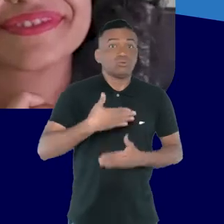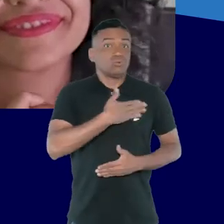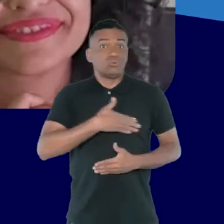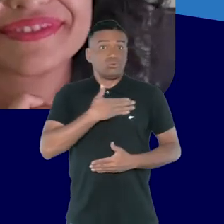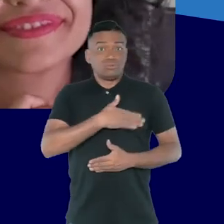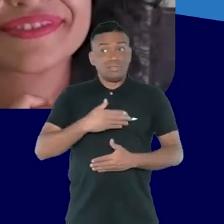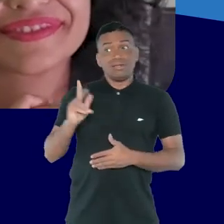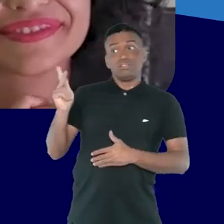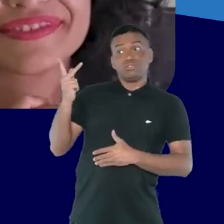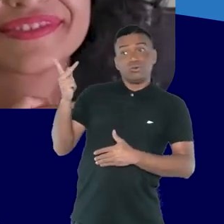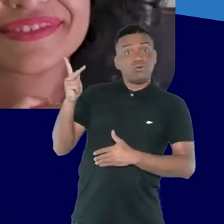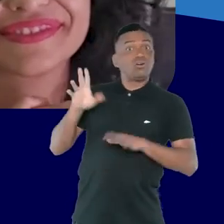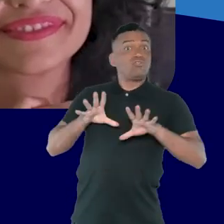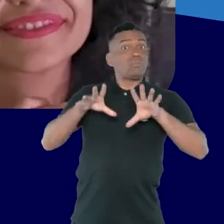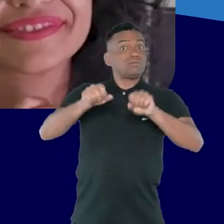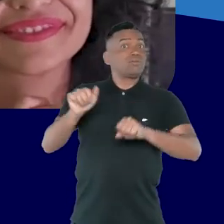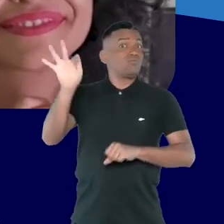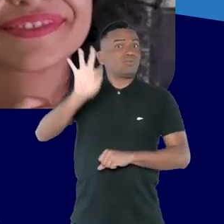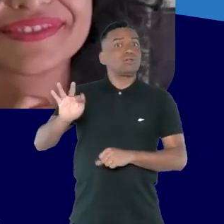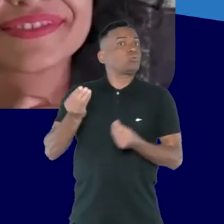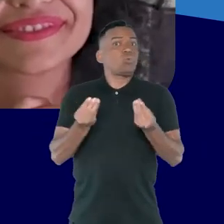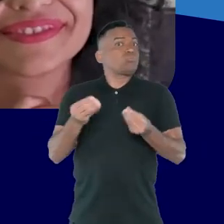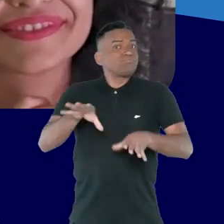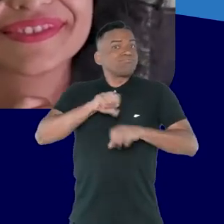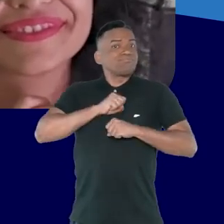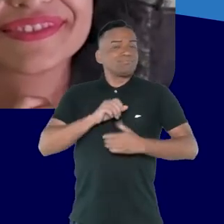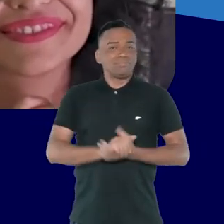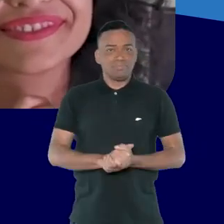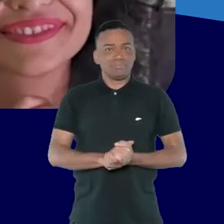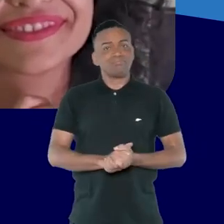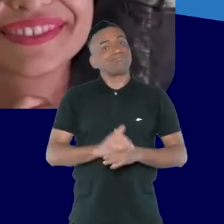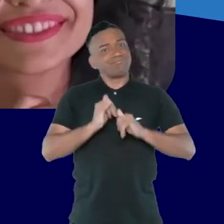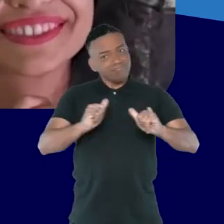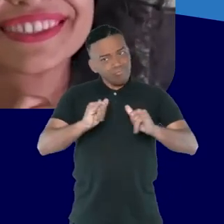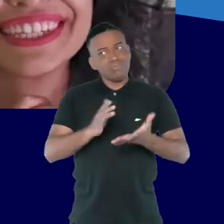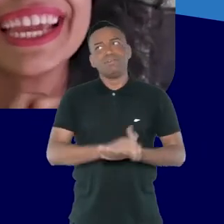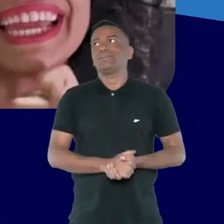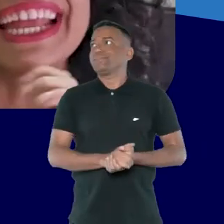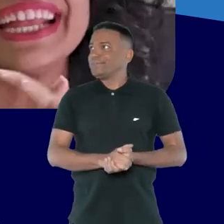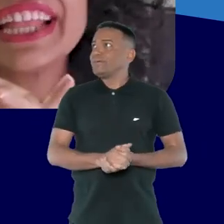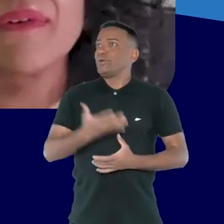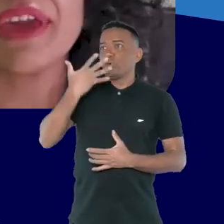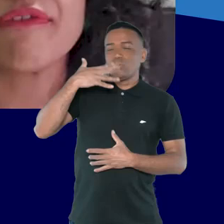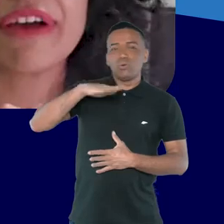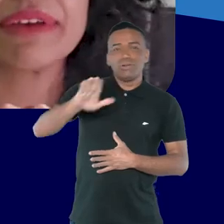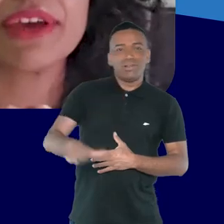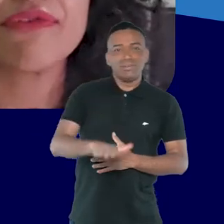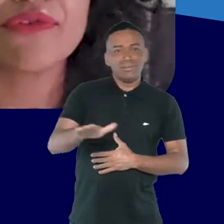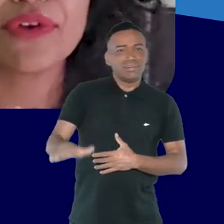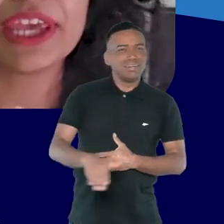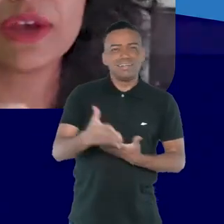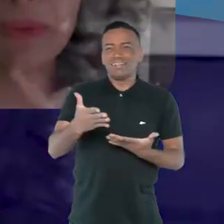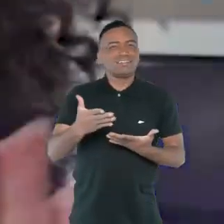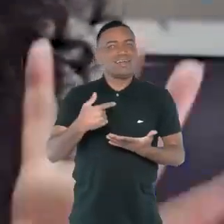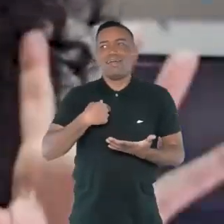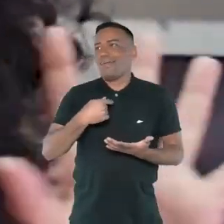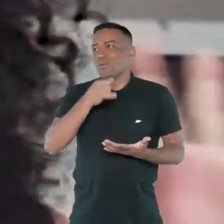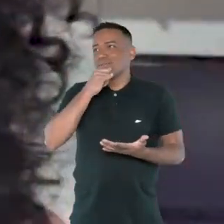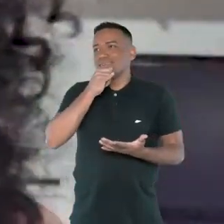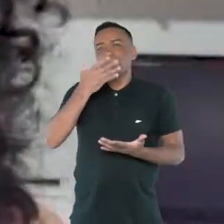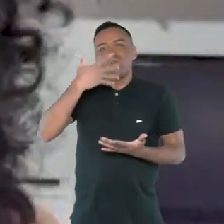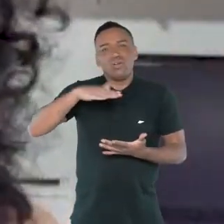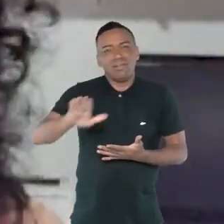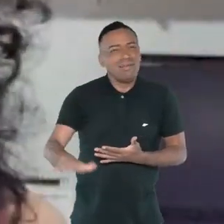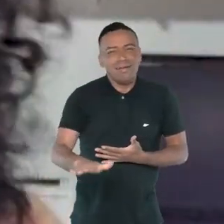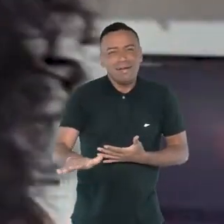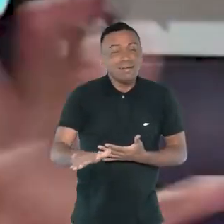Papo. No segundo retângulo está Lavínia Rocha, uma mulher negra de cabelos cacheados, cujo comprimento lhe vai até o ombro. Ela